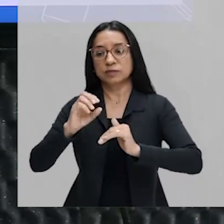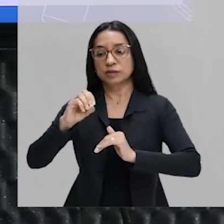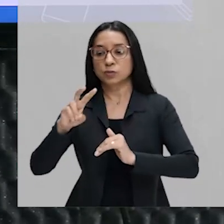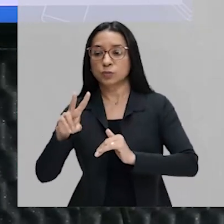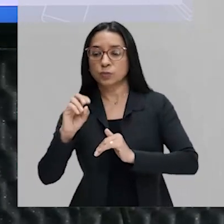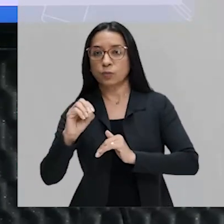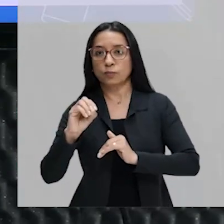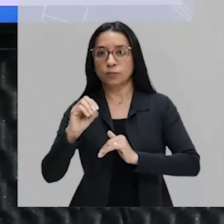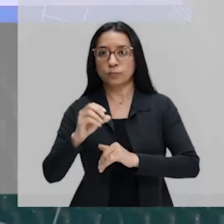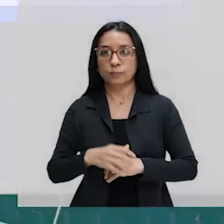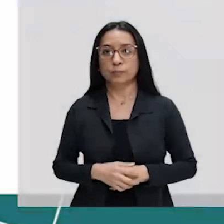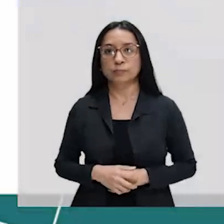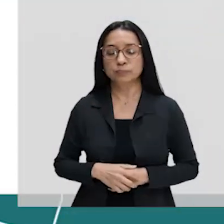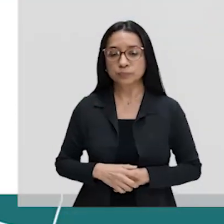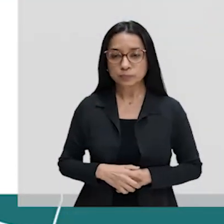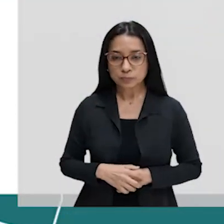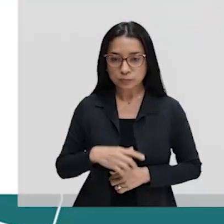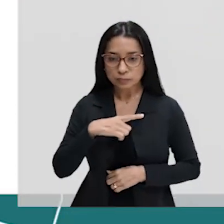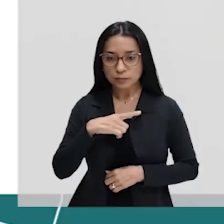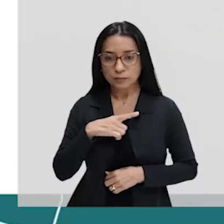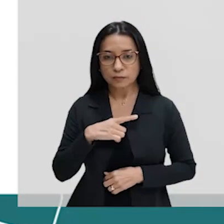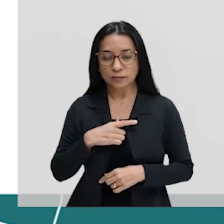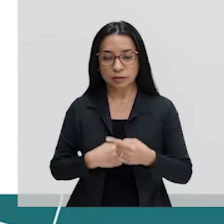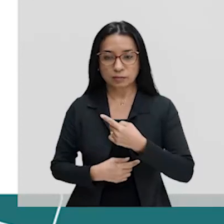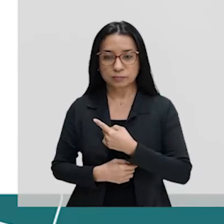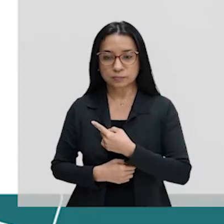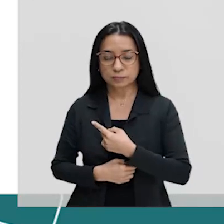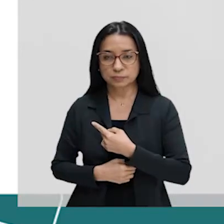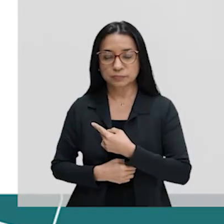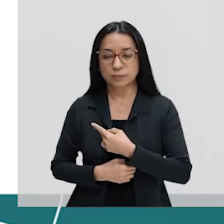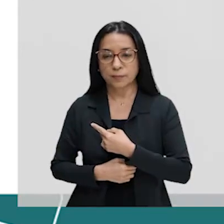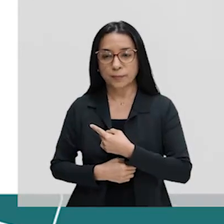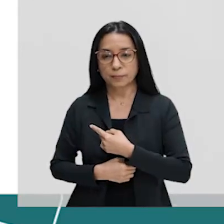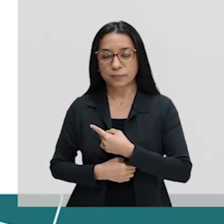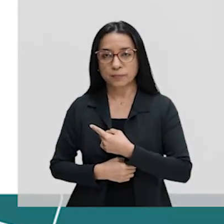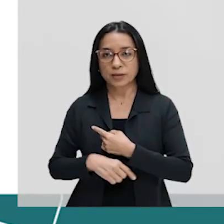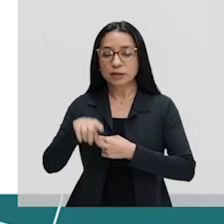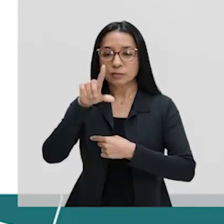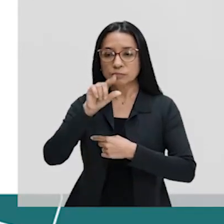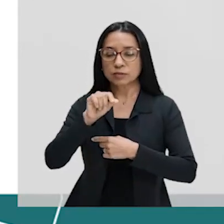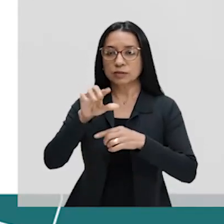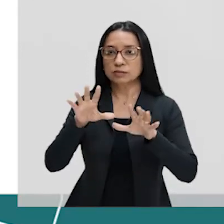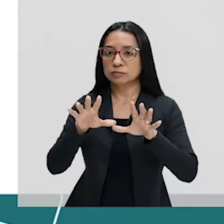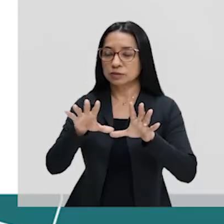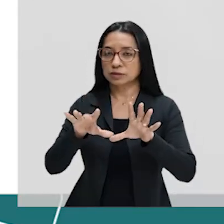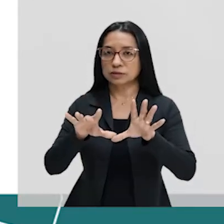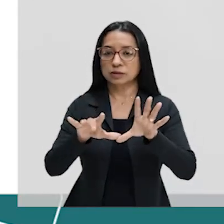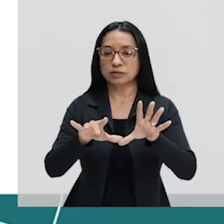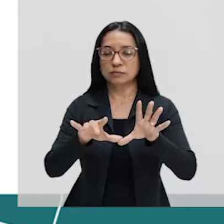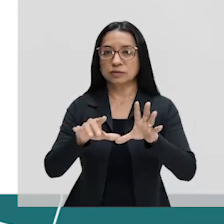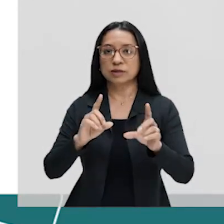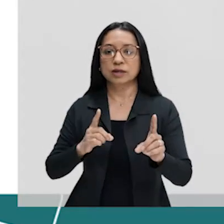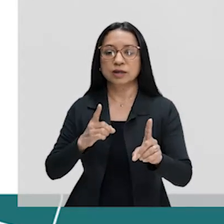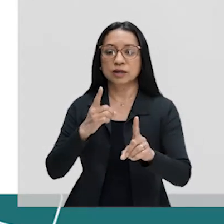ok? Então a gente tem, no caso das aves, a gente vai encontrar ovos com